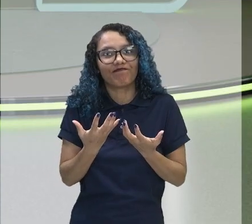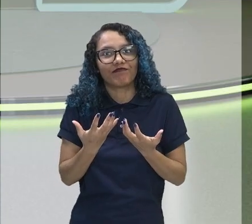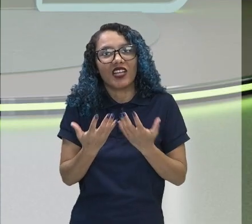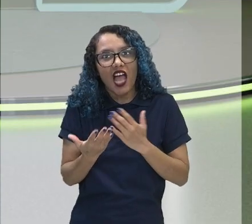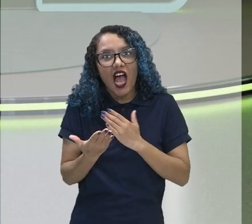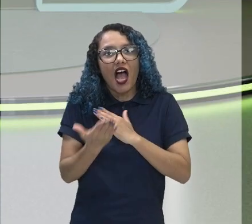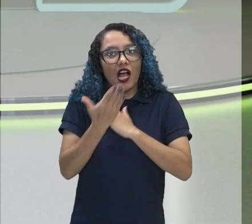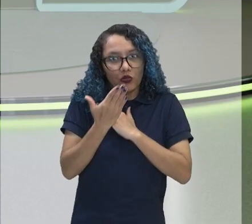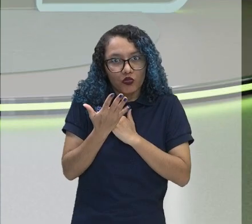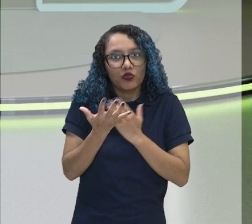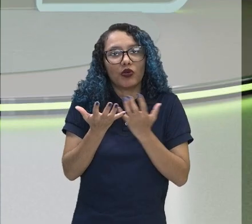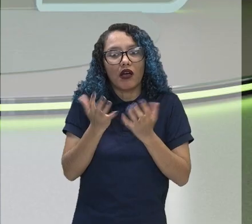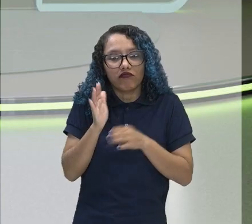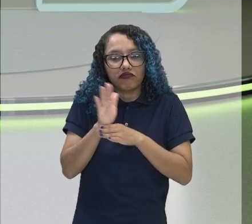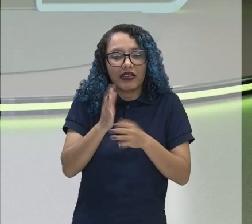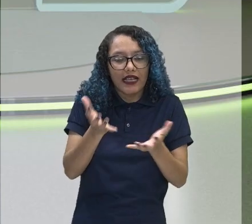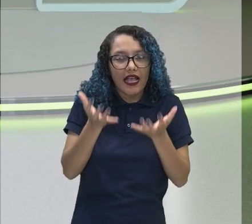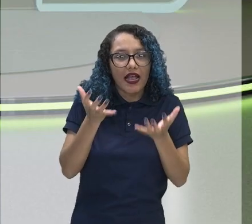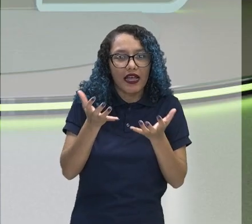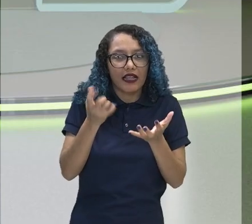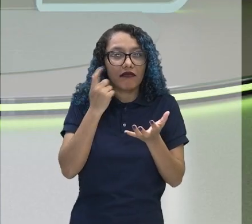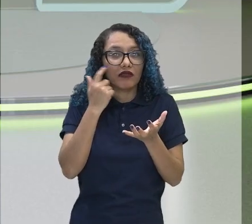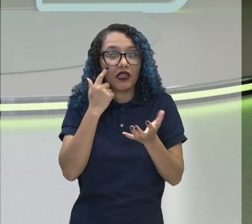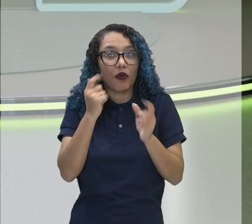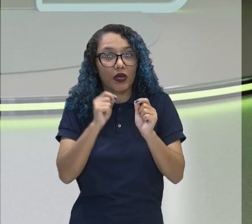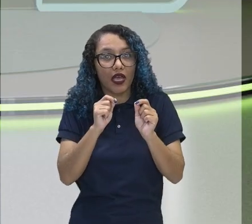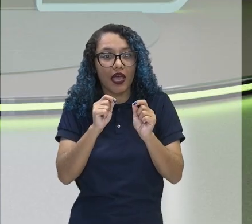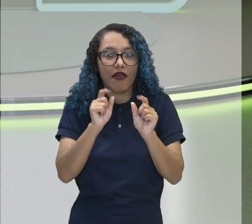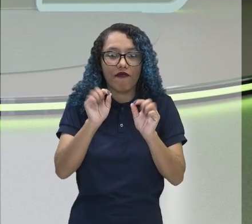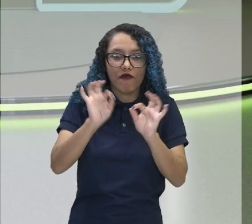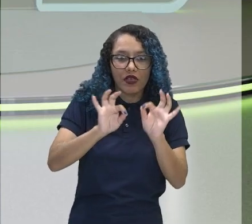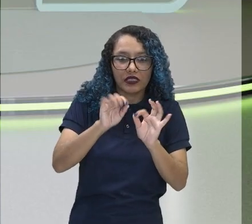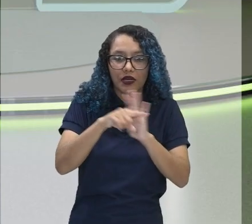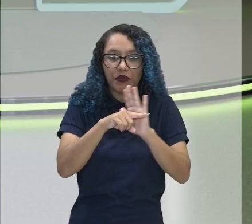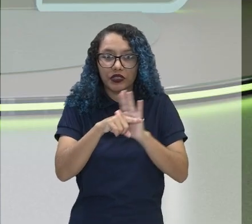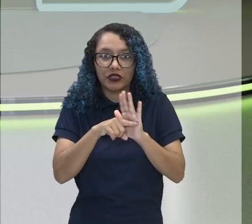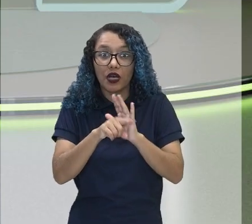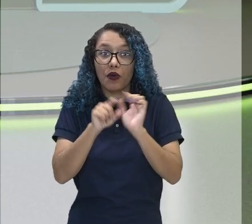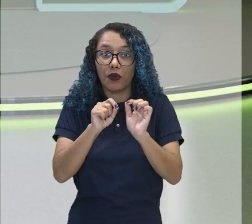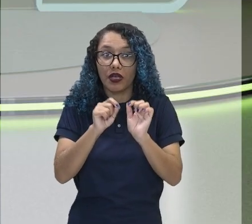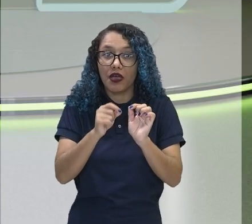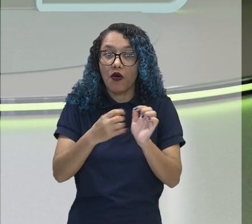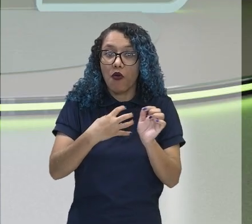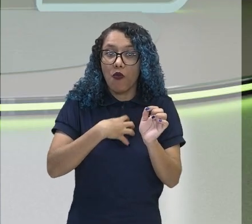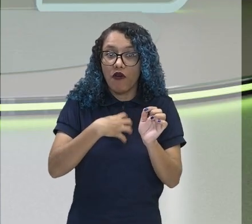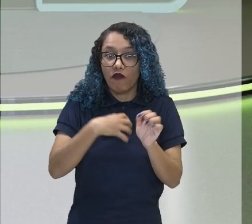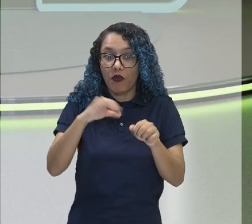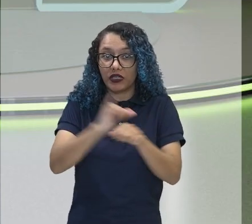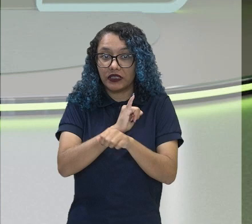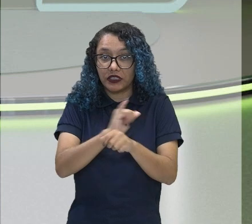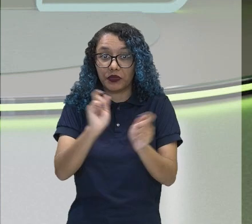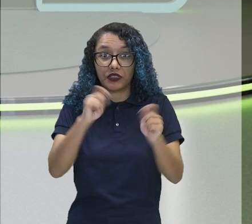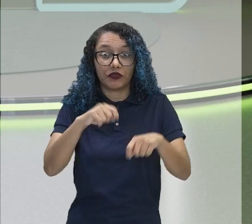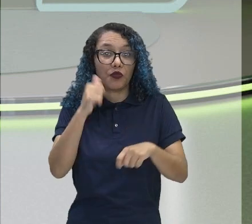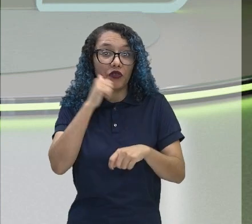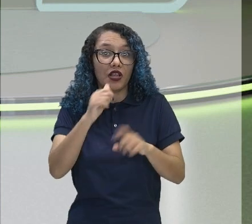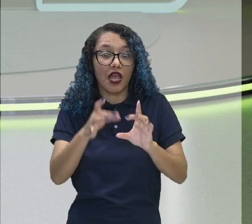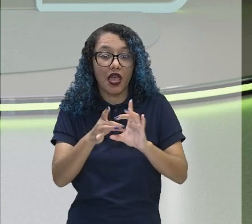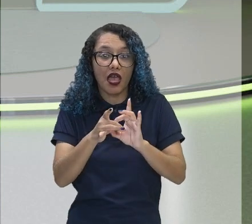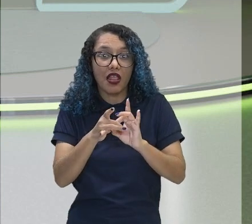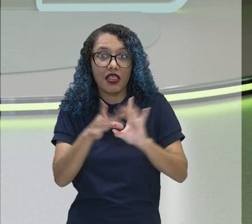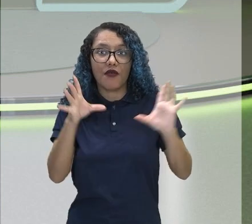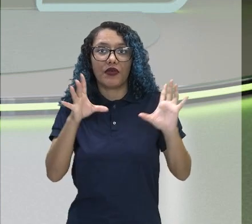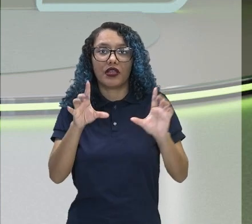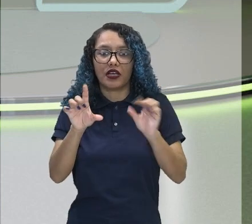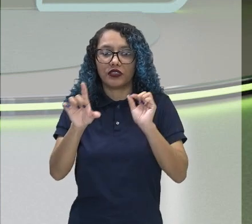ajuda, né, para tentar desenvolver algum tipo de método que pudesse aí dar uma certa liberdade para a mulher escolher quando e como